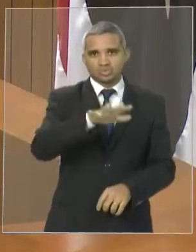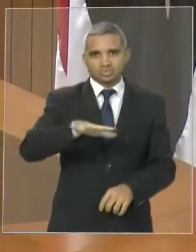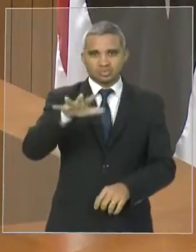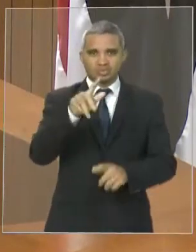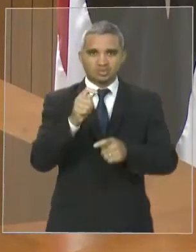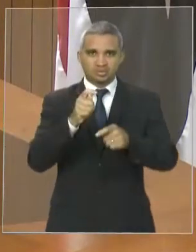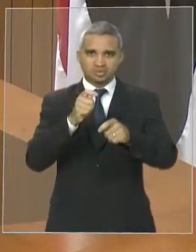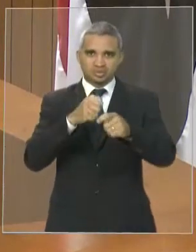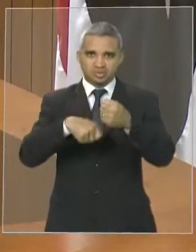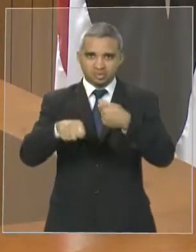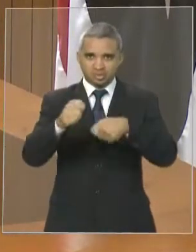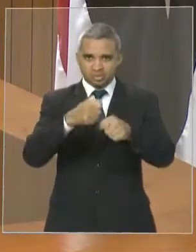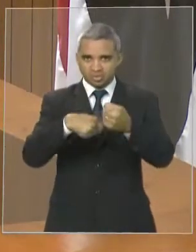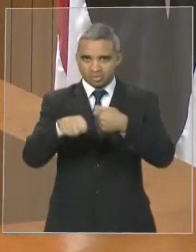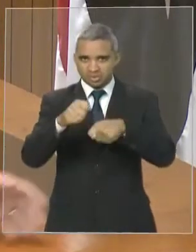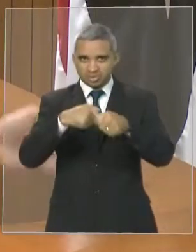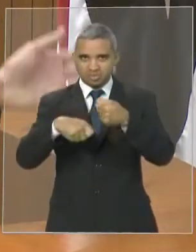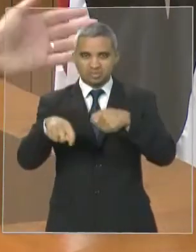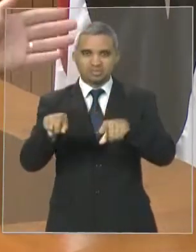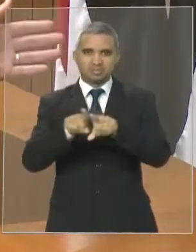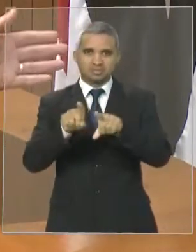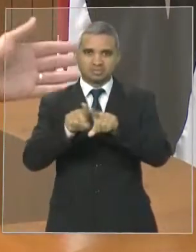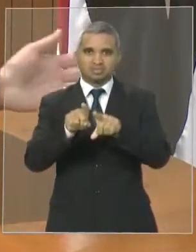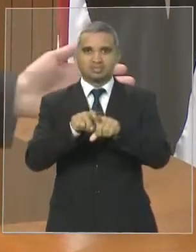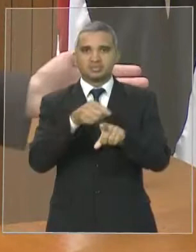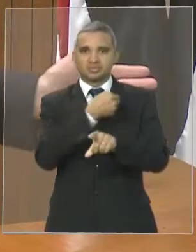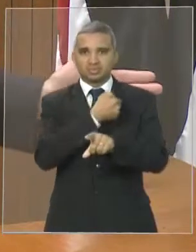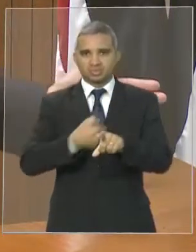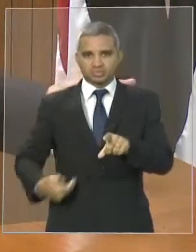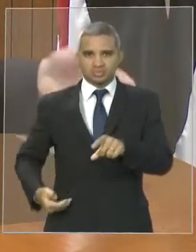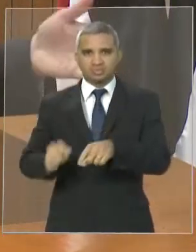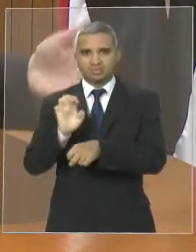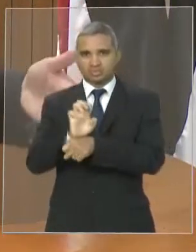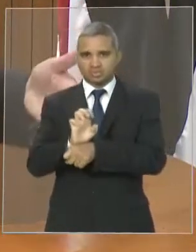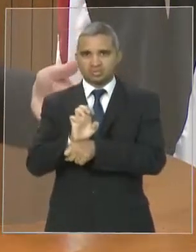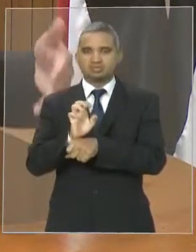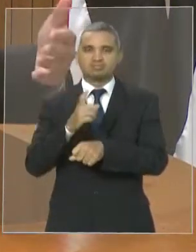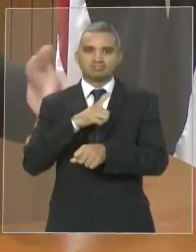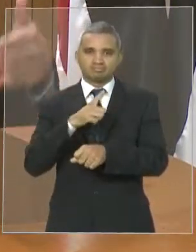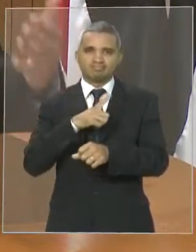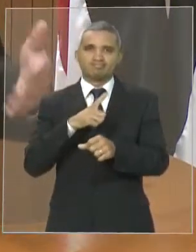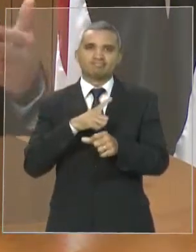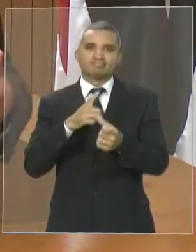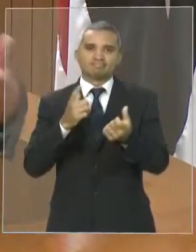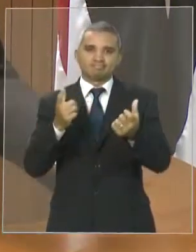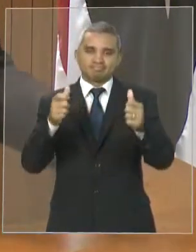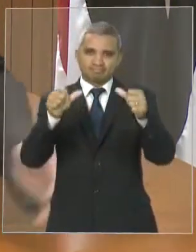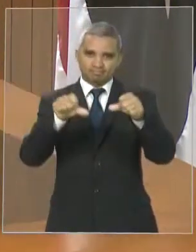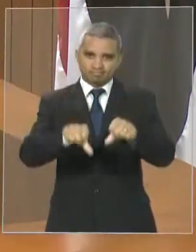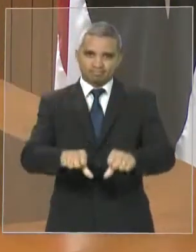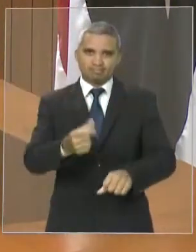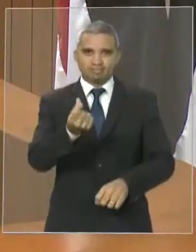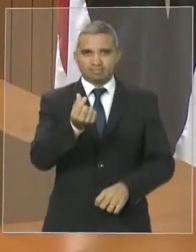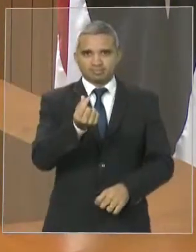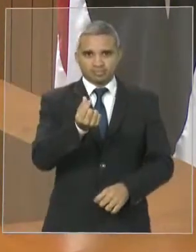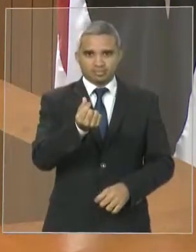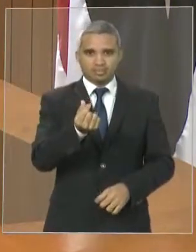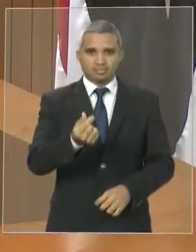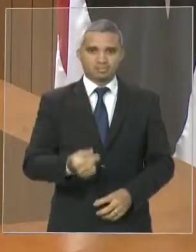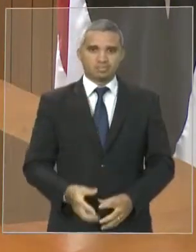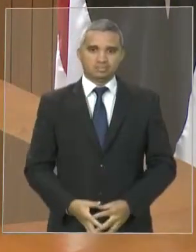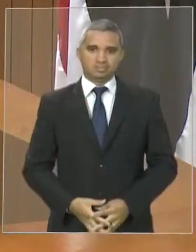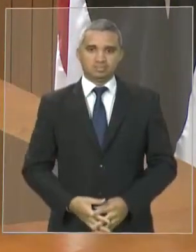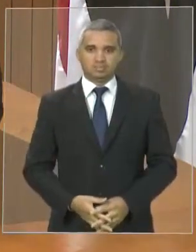próprio governo do Estado. Ora, deputado Souza Neto, ele vem falar que a crise atingiu todo mundo e o governo do Estado,